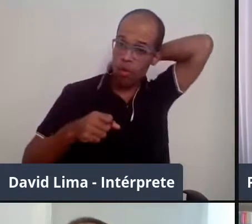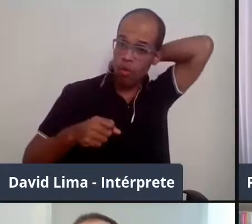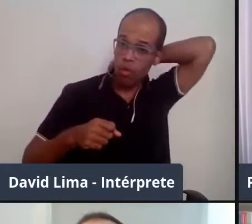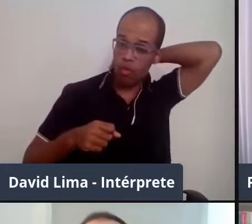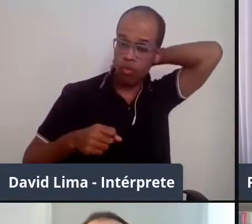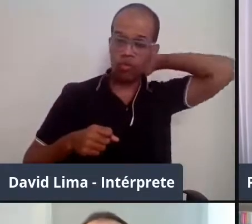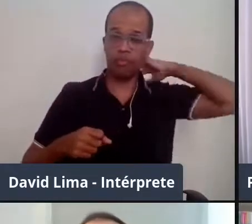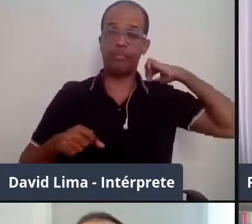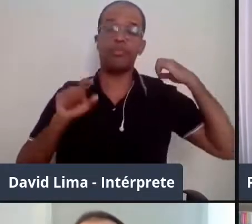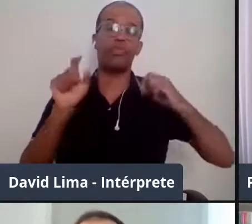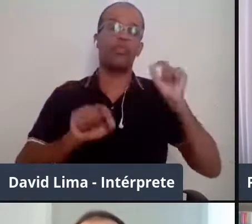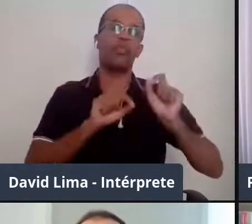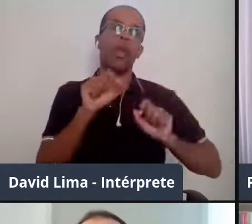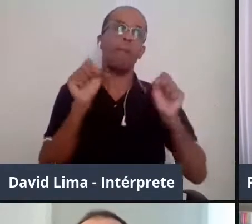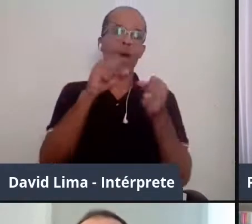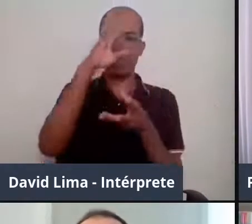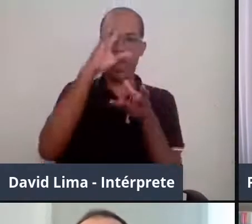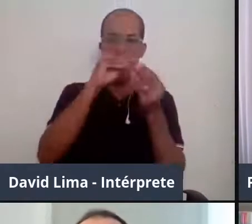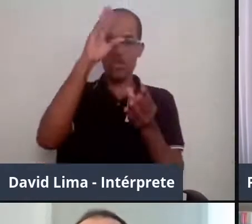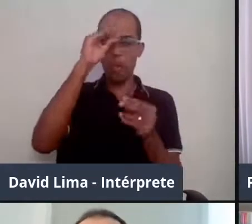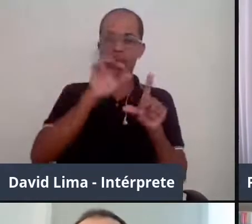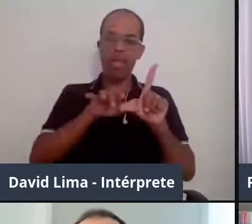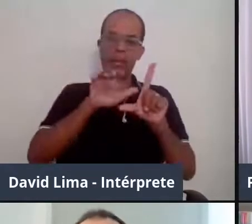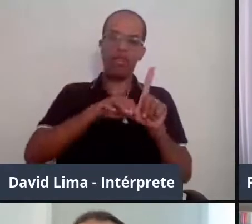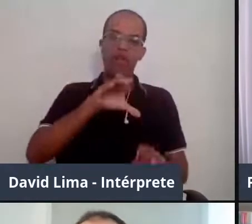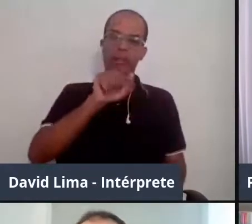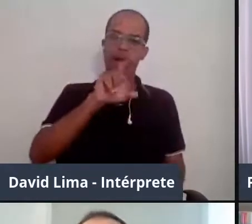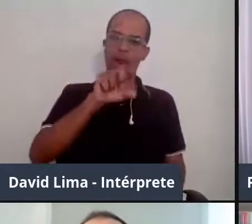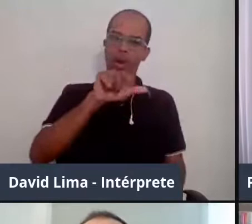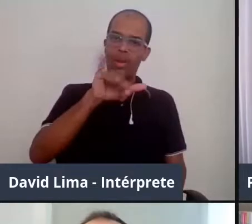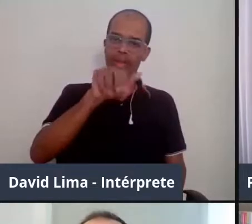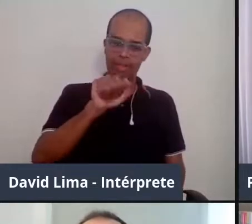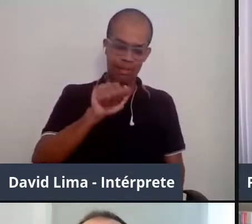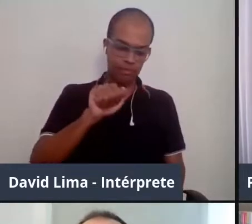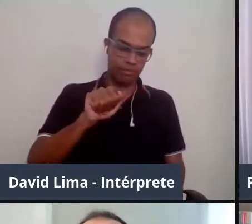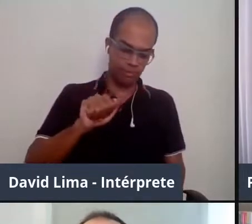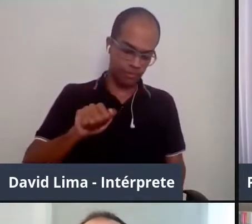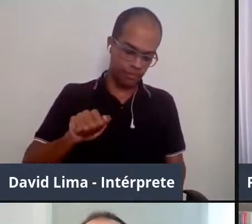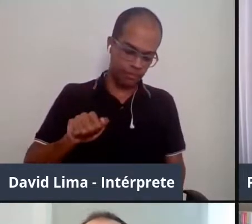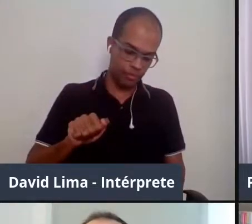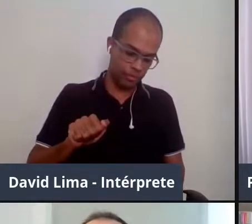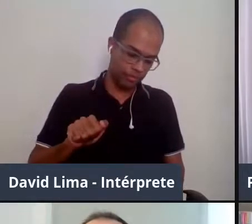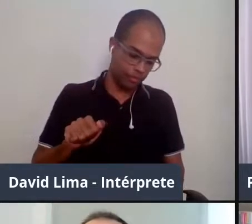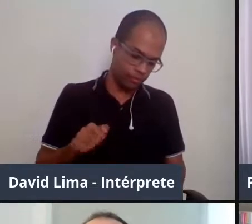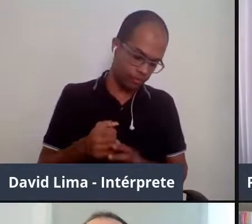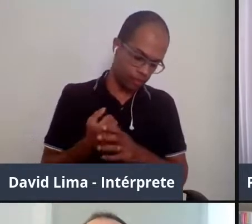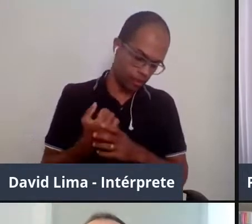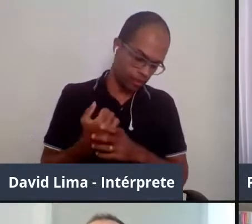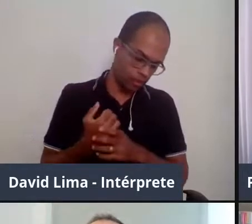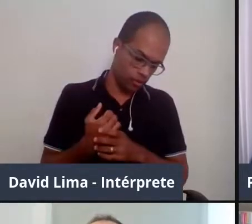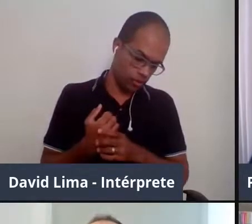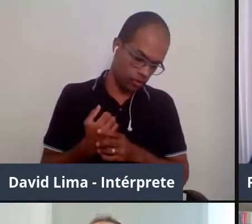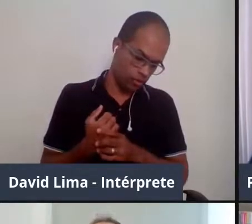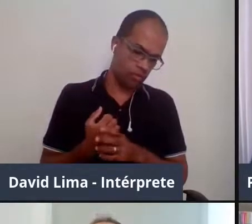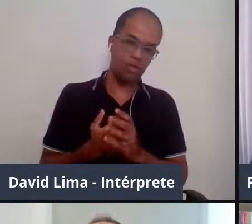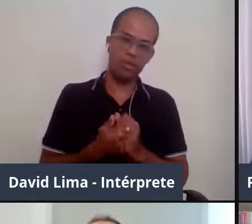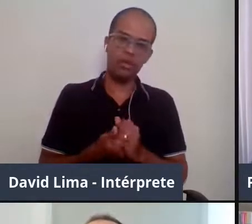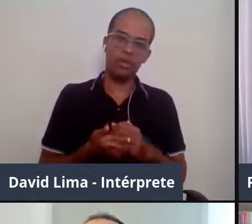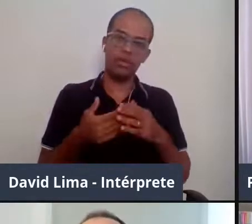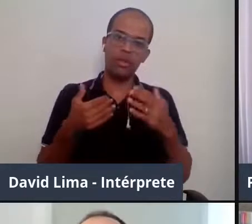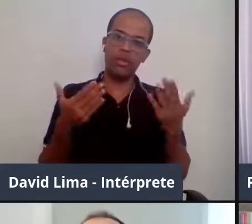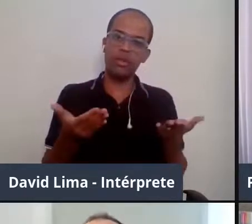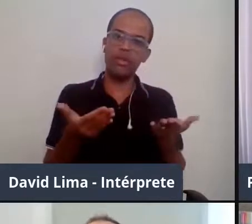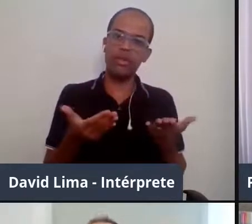que posso resumir na plataforma Carolina Borri. A partir daí, eu acho que a gente tem que pensar a questão